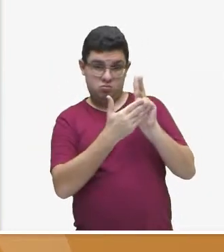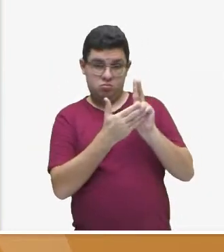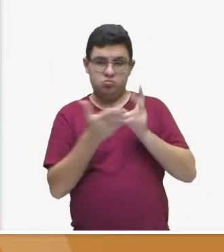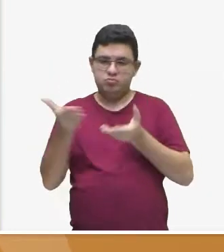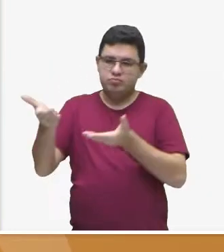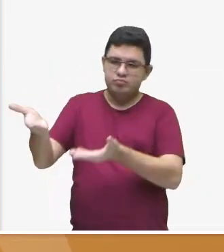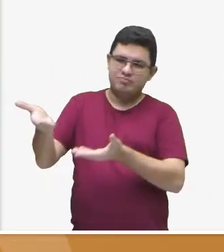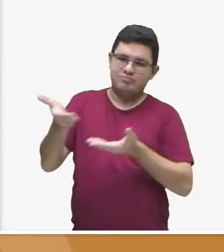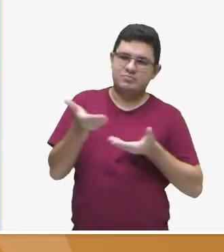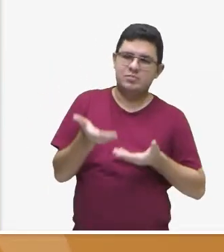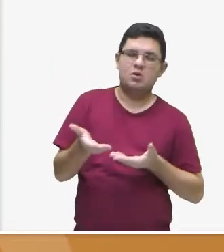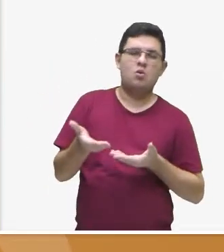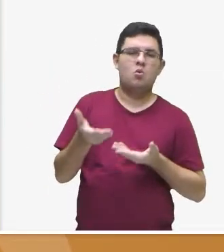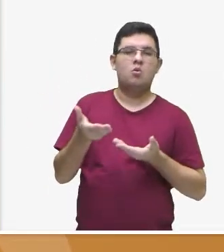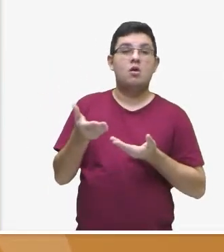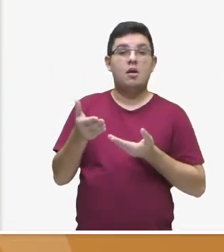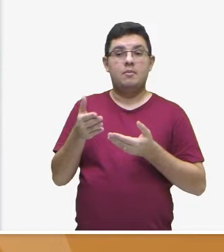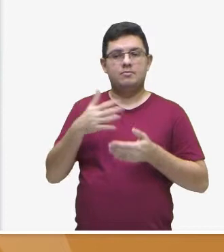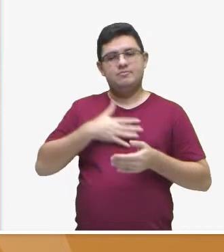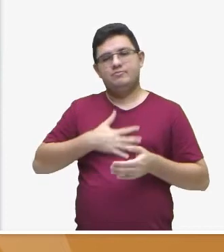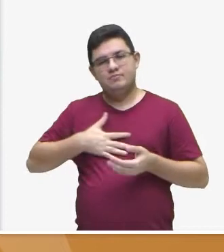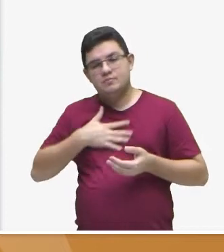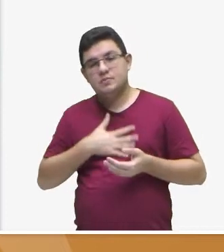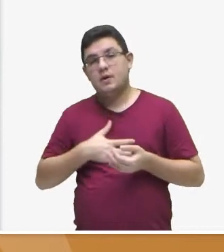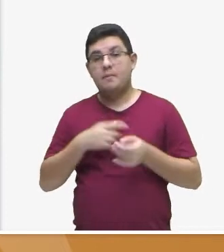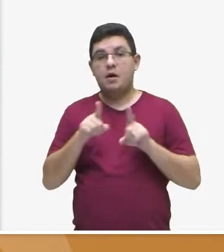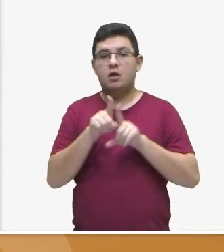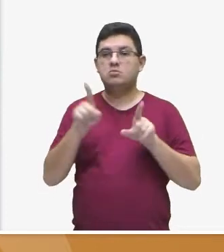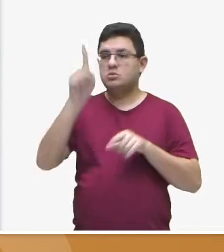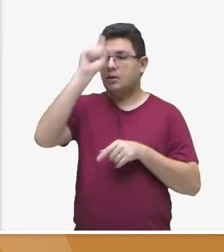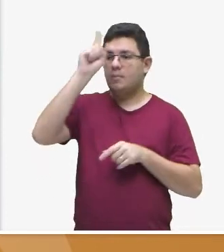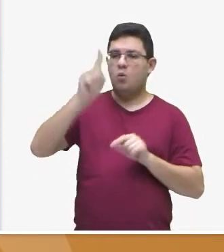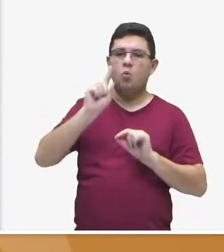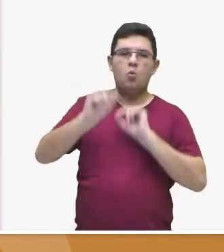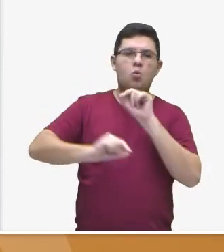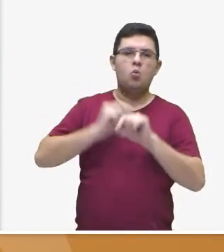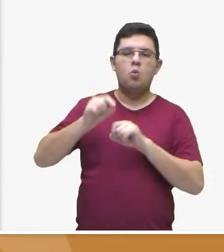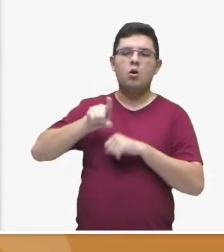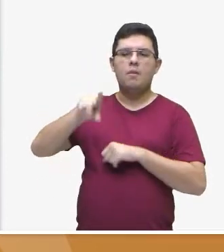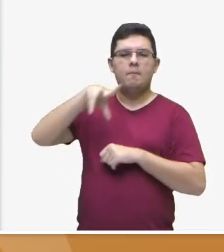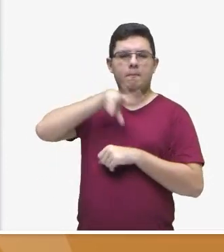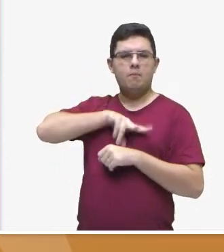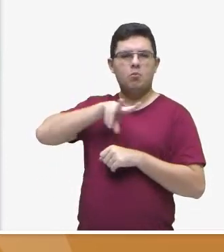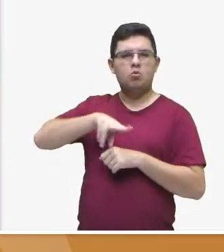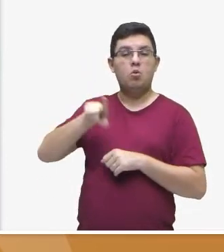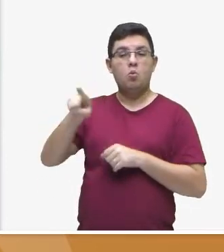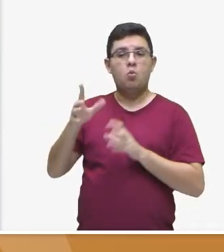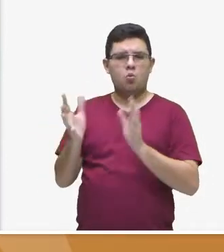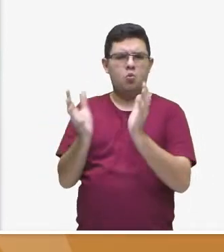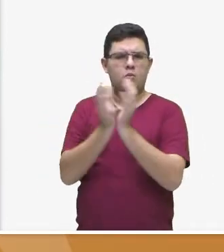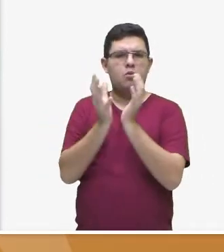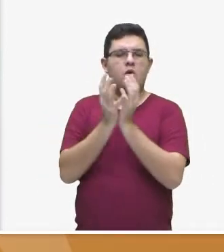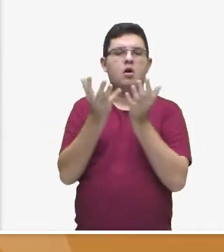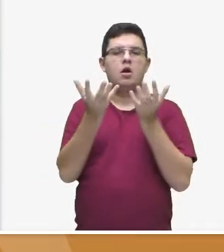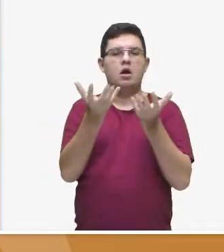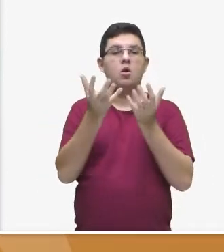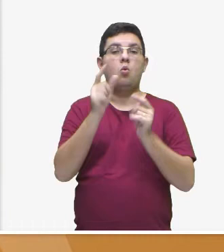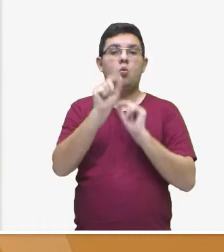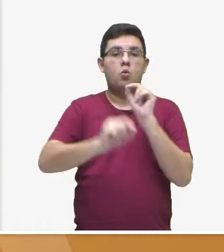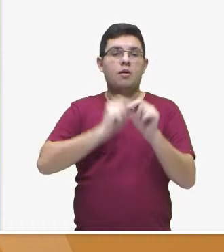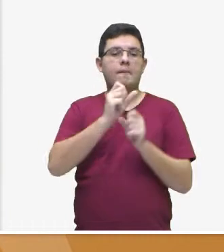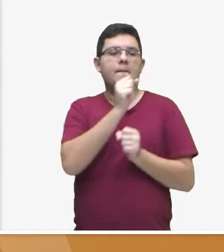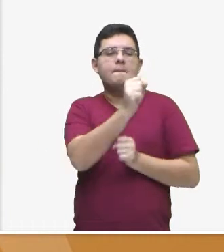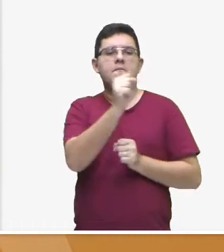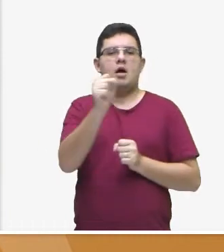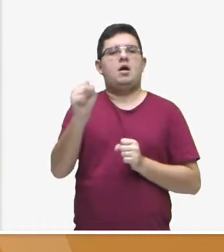braços abertos e não sabiam que esses camaradas vinham aí para lhes tirar a vida, né? Para